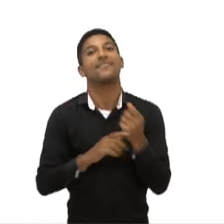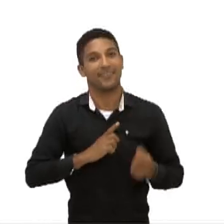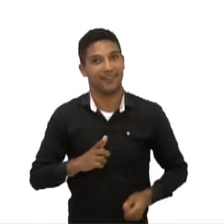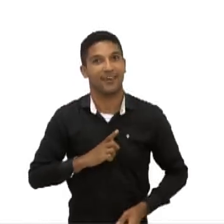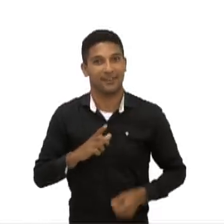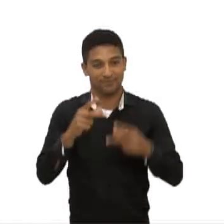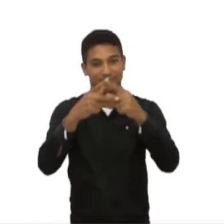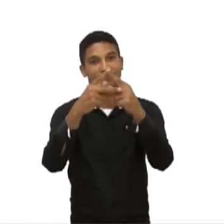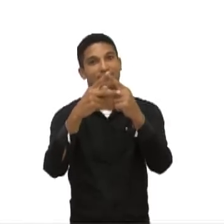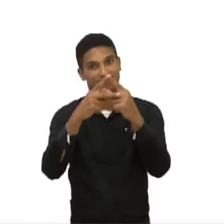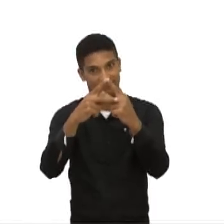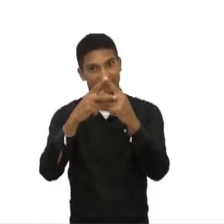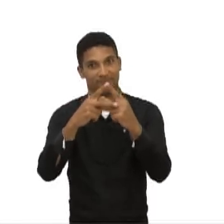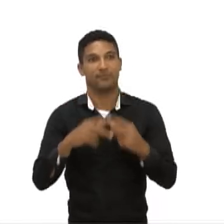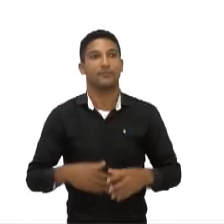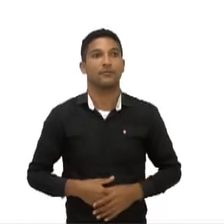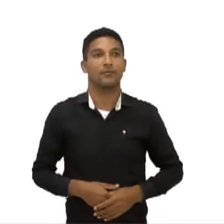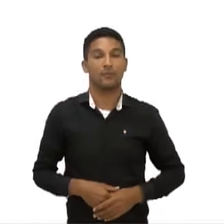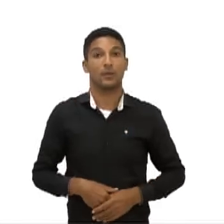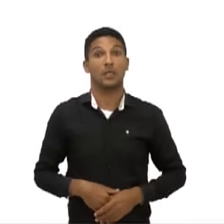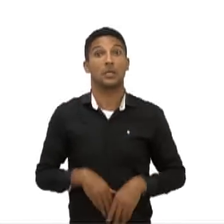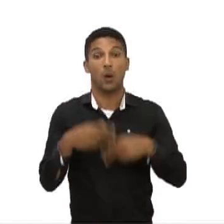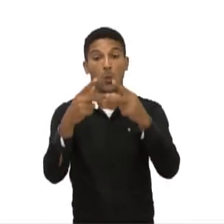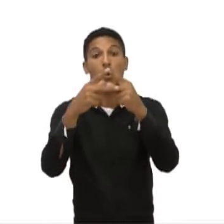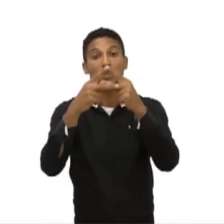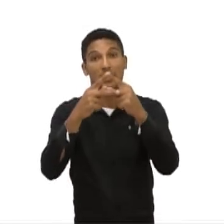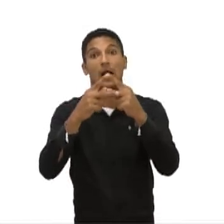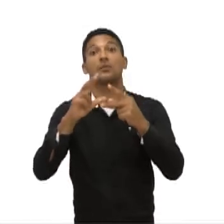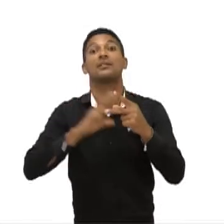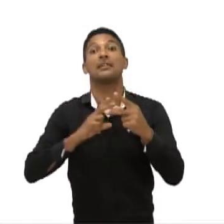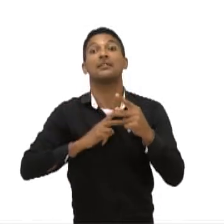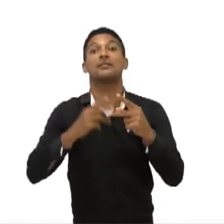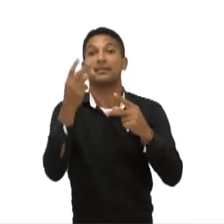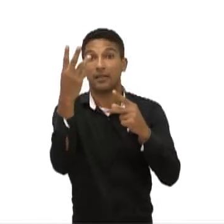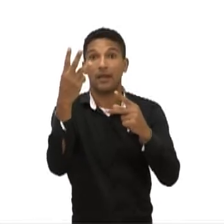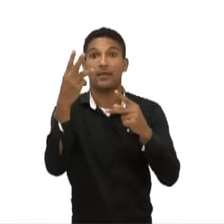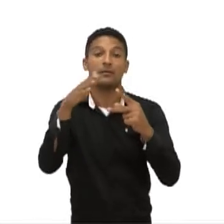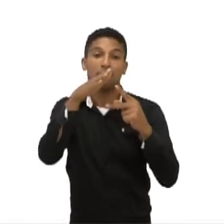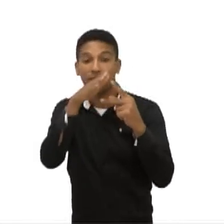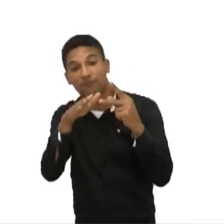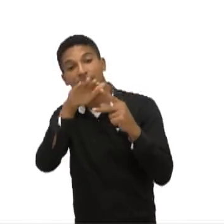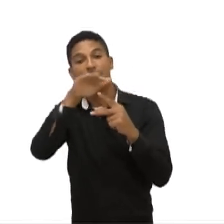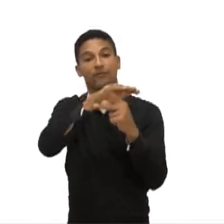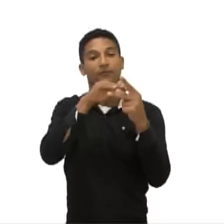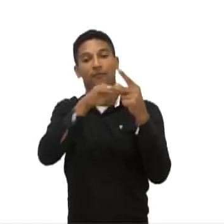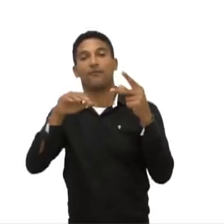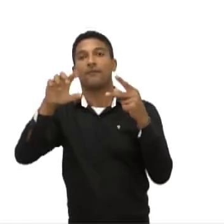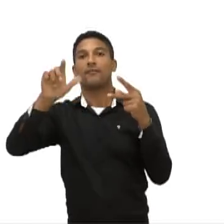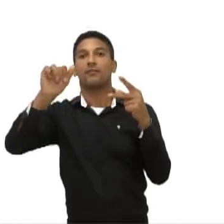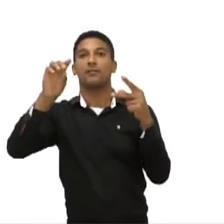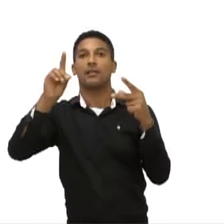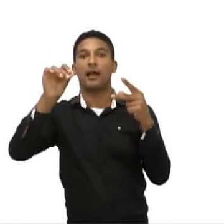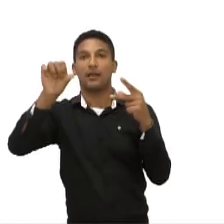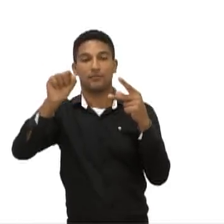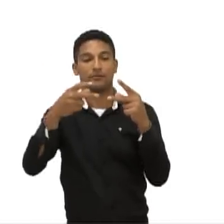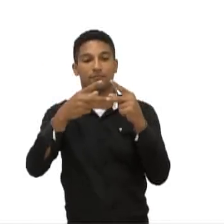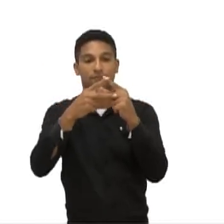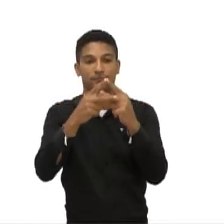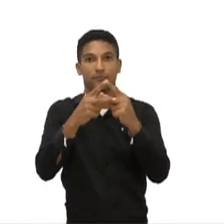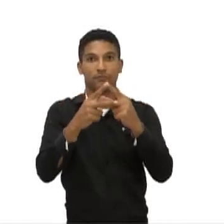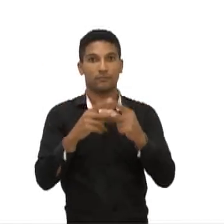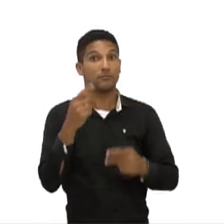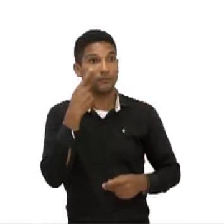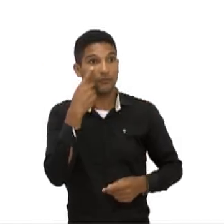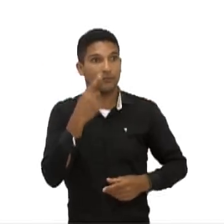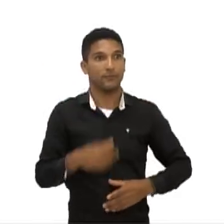o triângulo é um polígono de 3 lados, não é verdade? E agora, eu tenho uma perguntinha aí para vocês, tá? Como